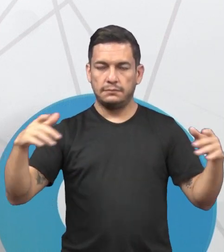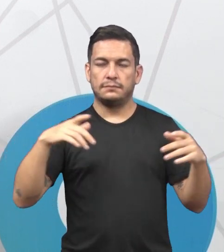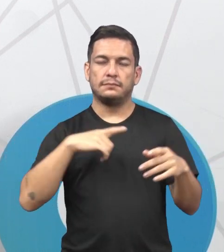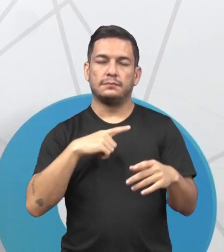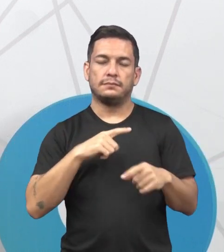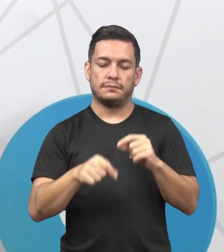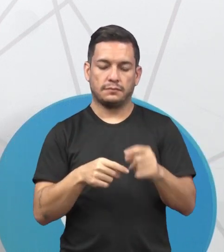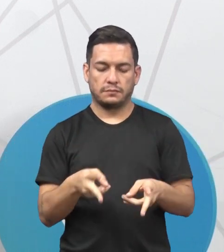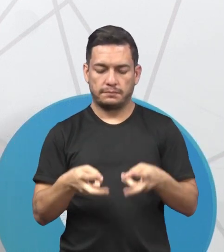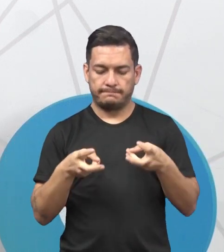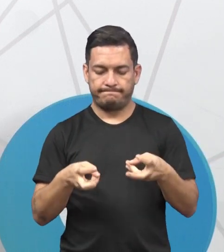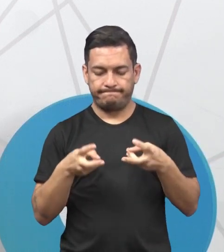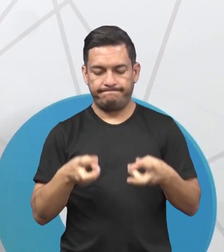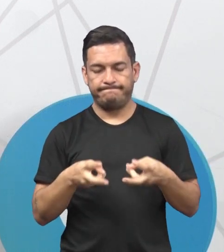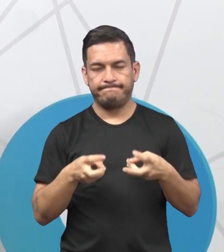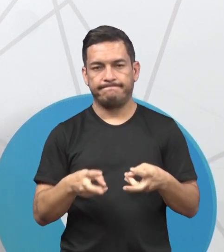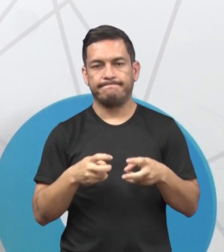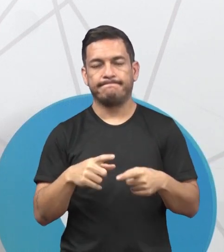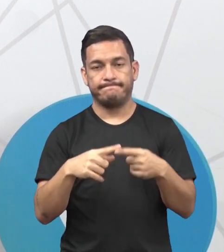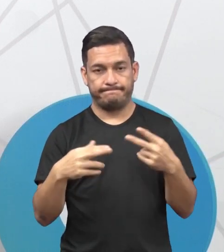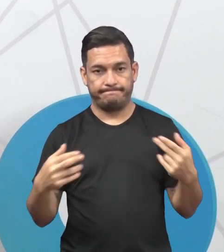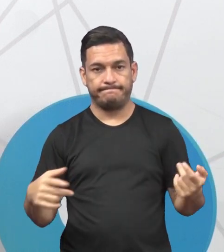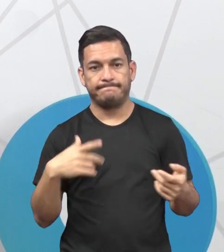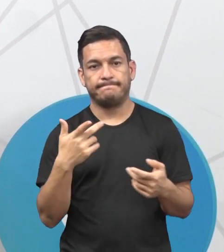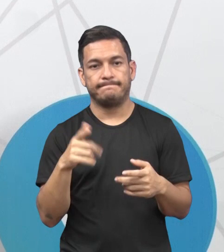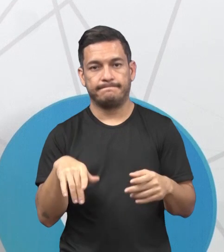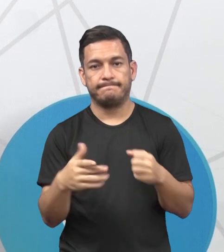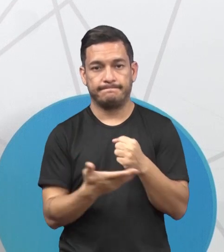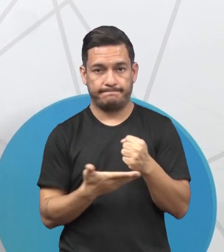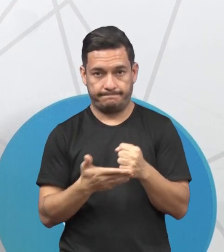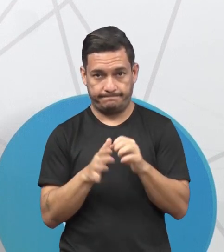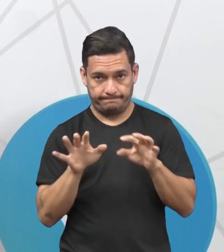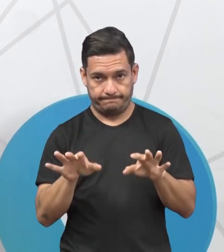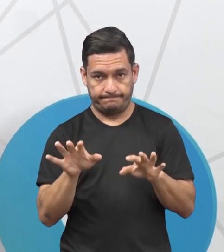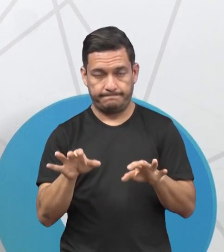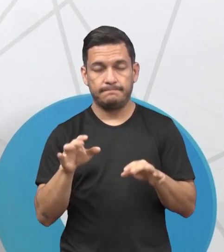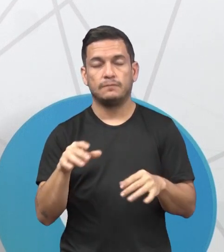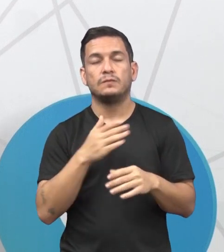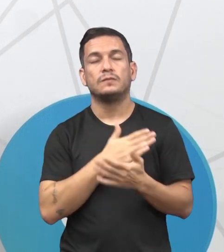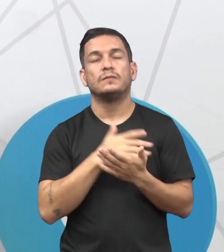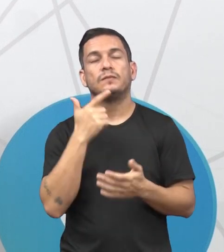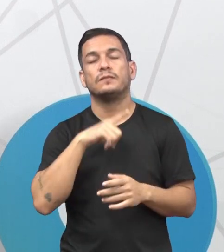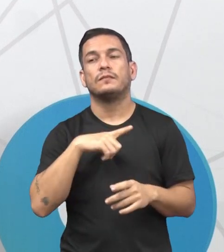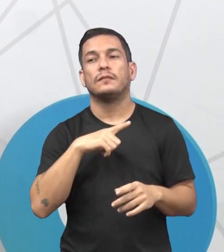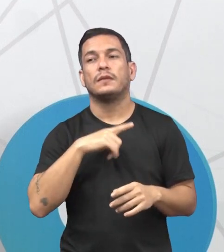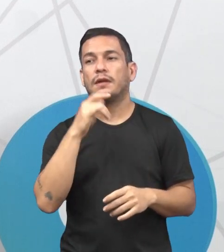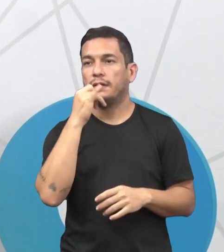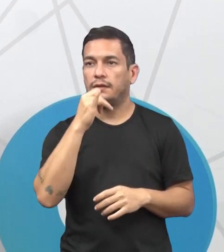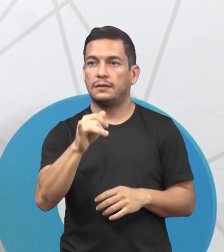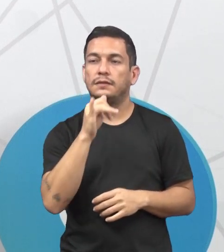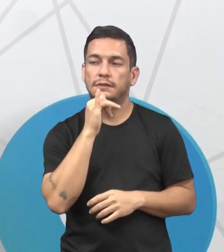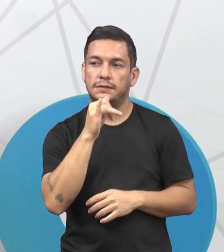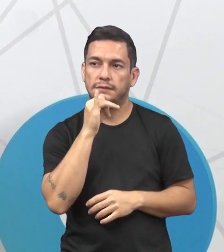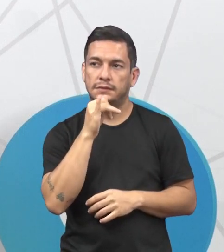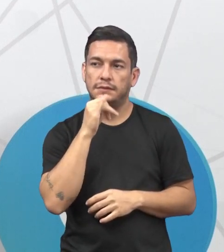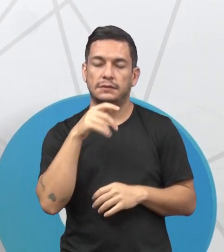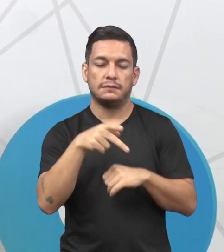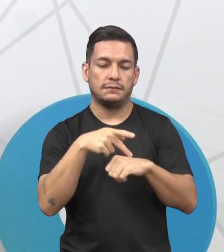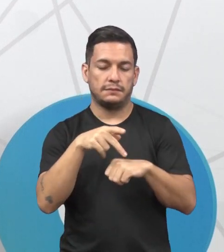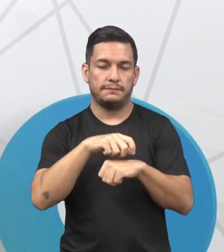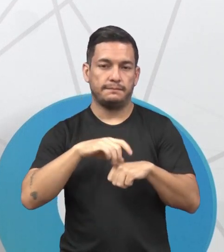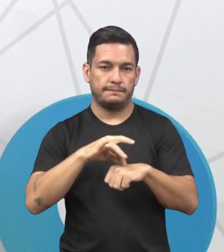faz a extração desse material fósseis, né? E a partir daí você então consegue ter a produção da energia, como por exemplo o